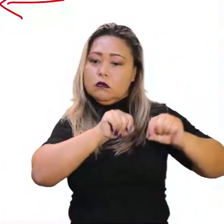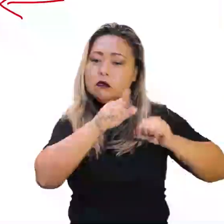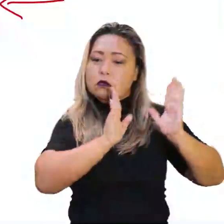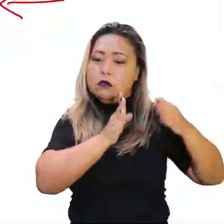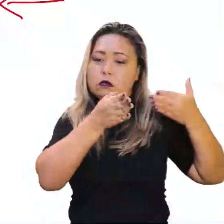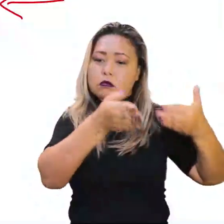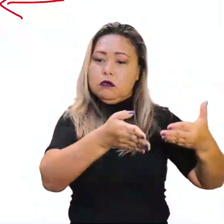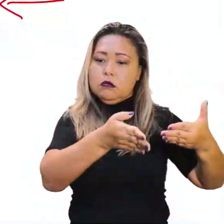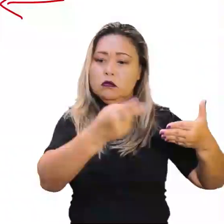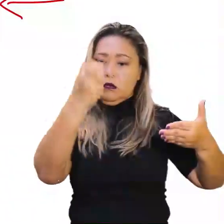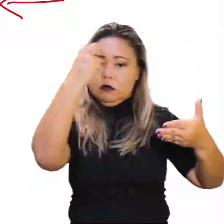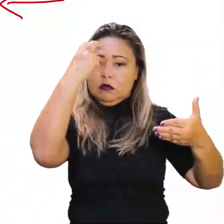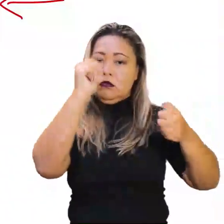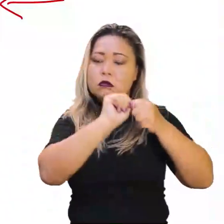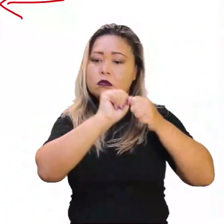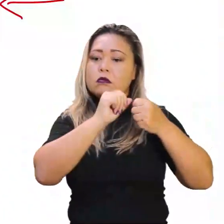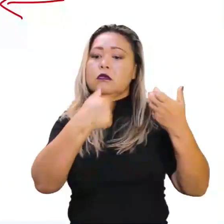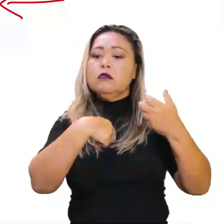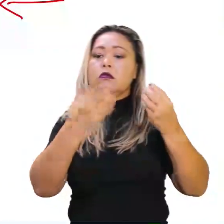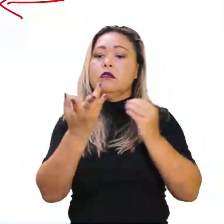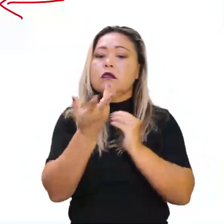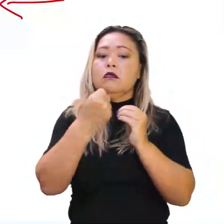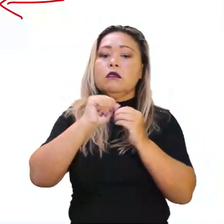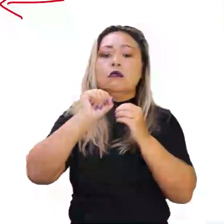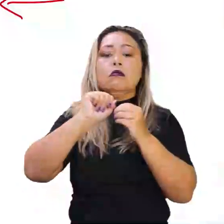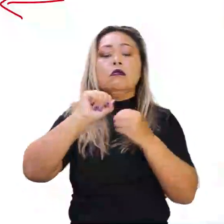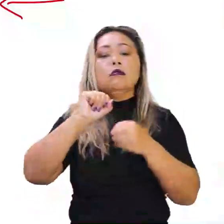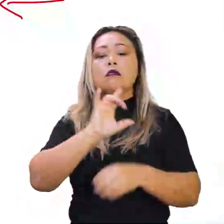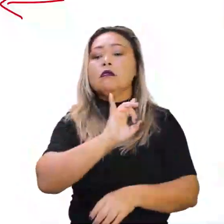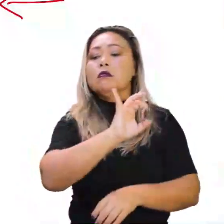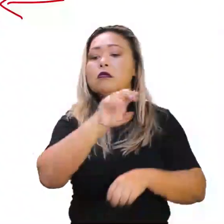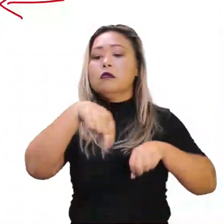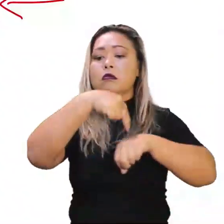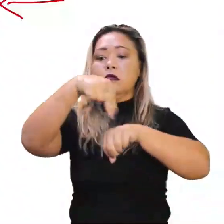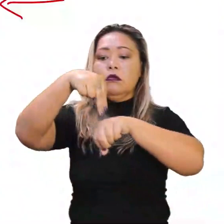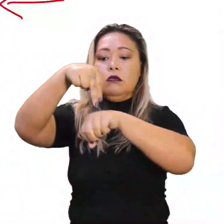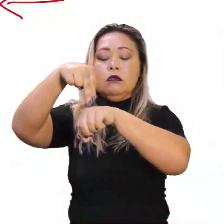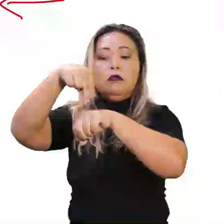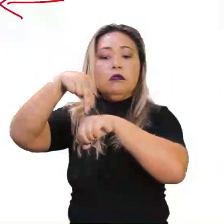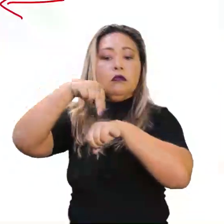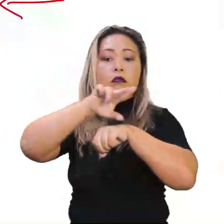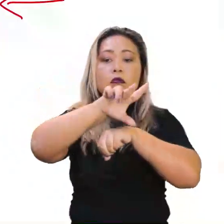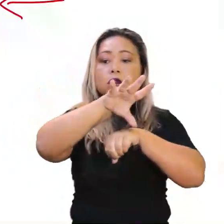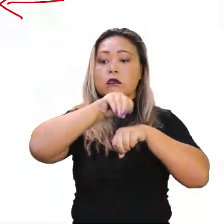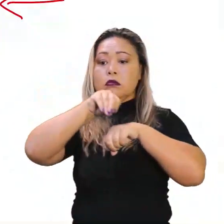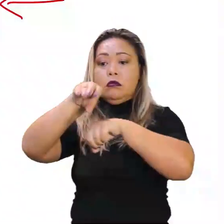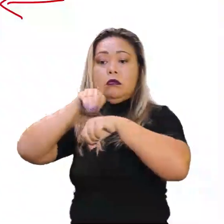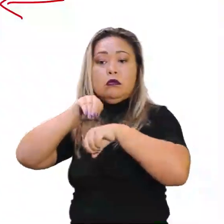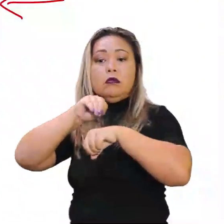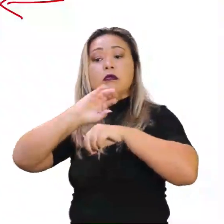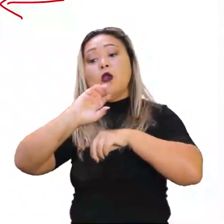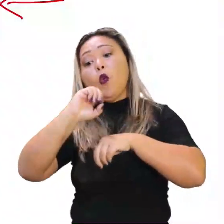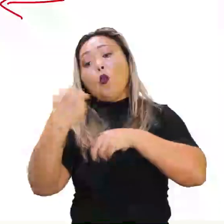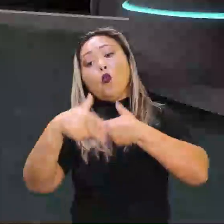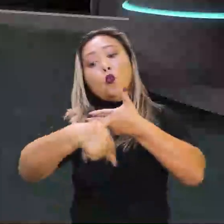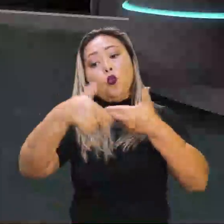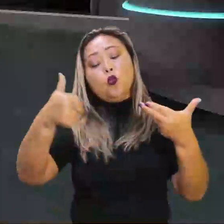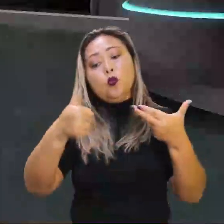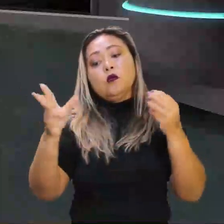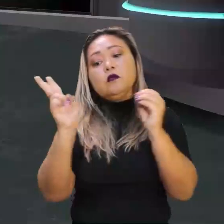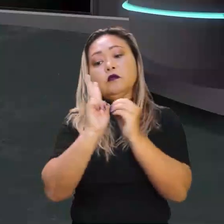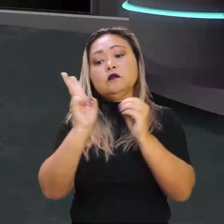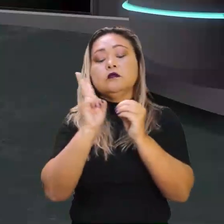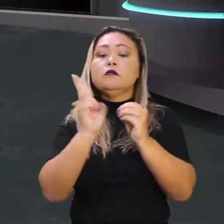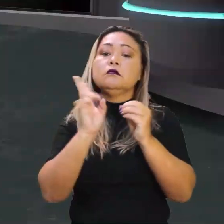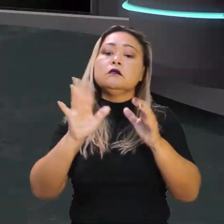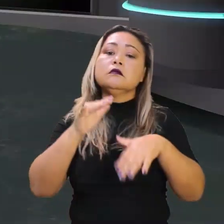corpos, e essa arte está relacionada, então, a particularidades culturais de cada nação ou etnia indígena.